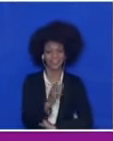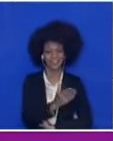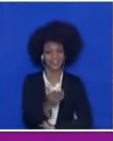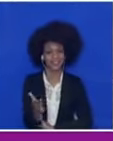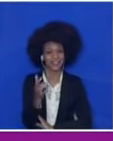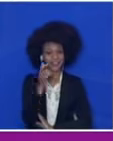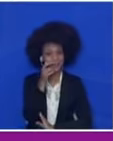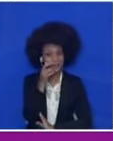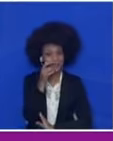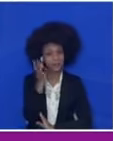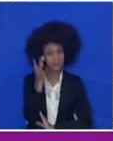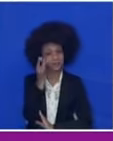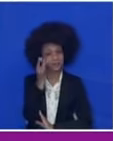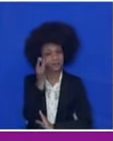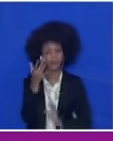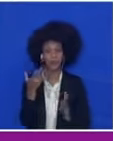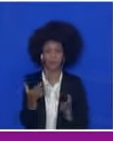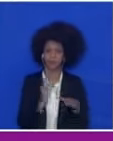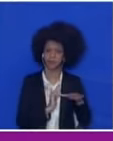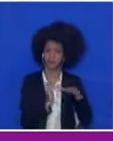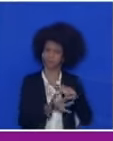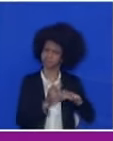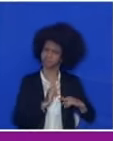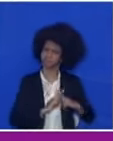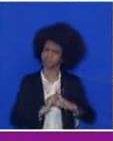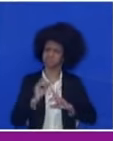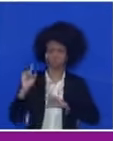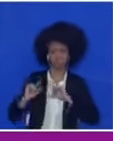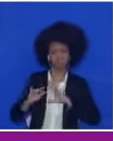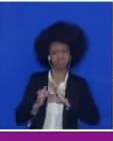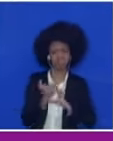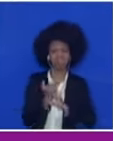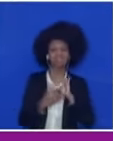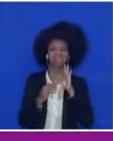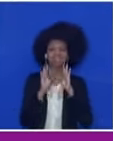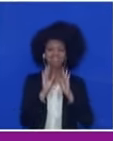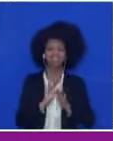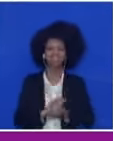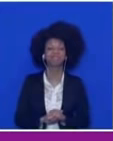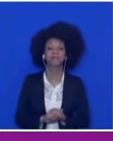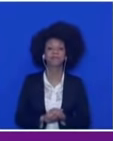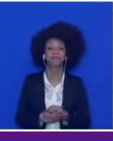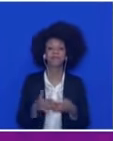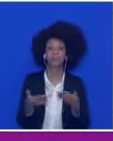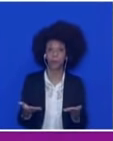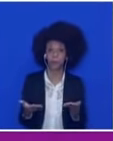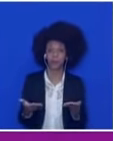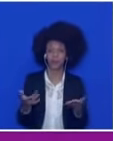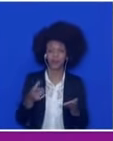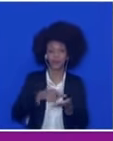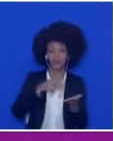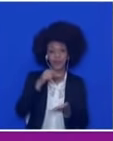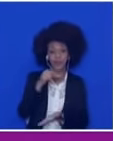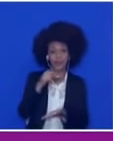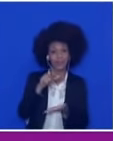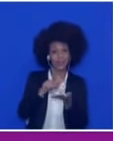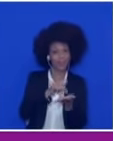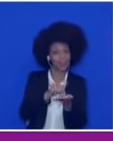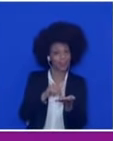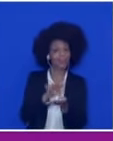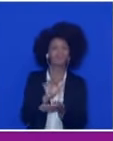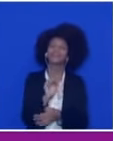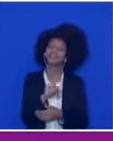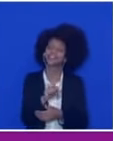boa tarde a todos que nos acompanham ao vivo pelos perfis do Facebook, também do YouTube, da Caixa e da Rede TV. Está no ar o sorteio de hoje da